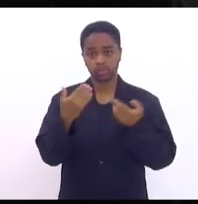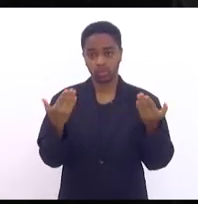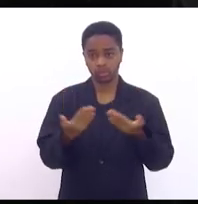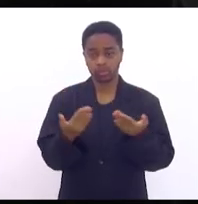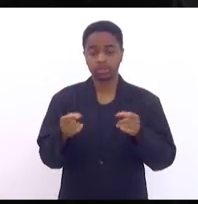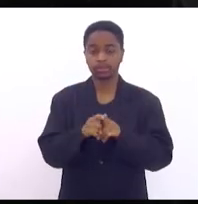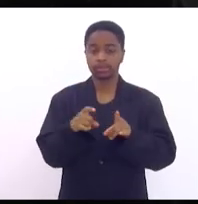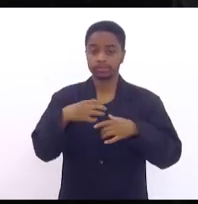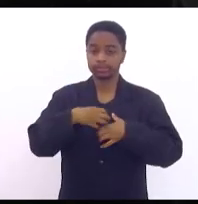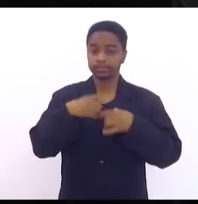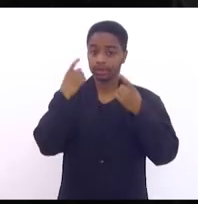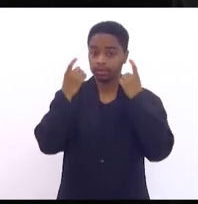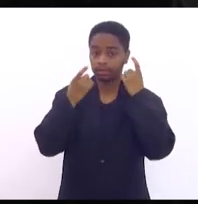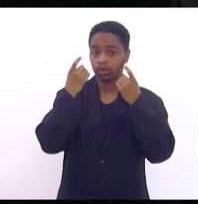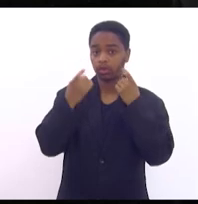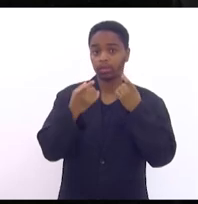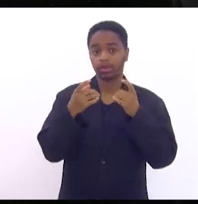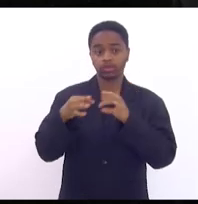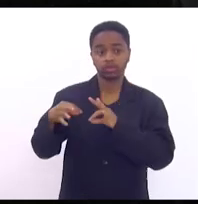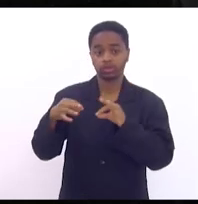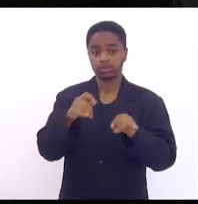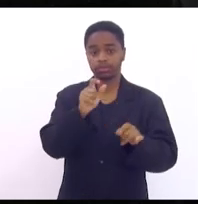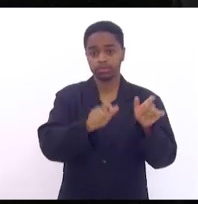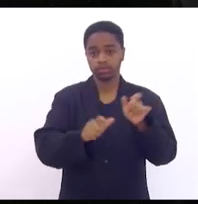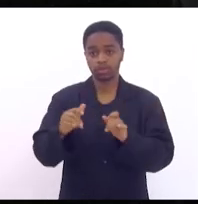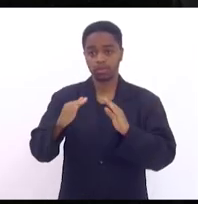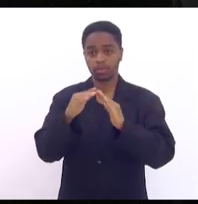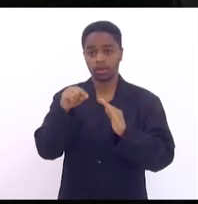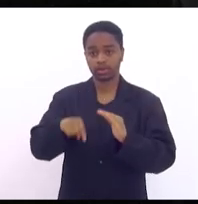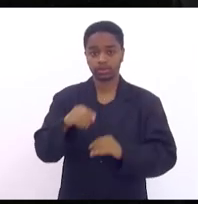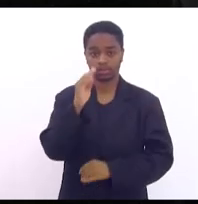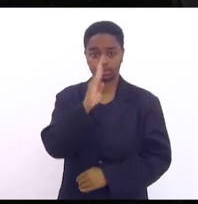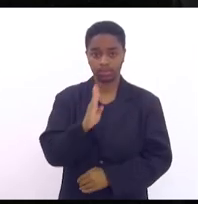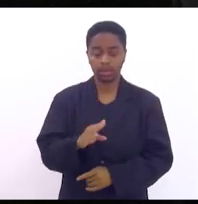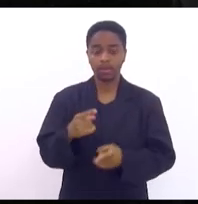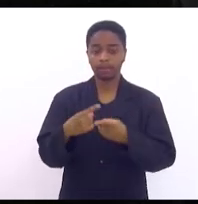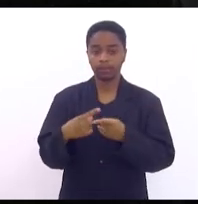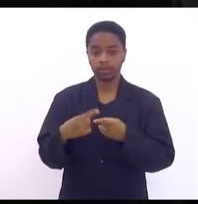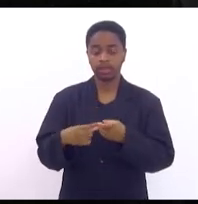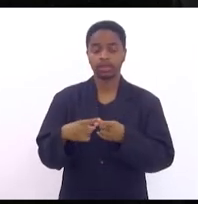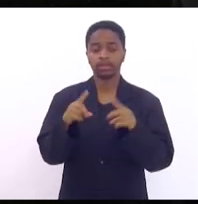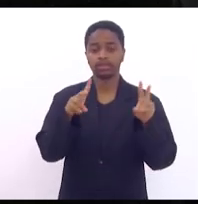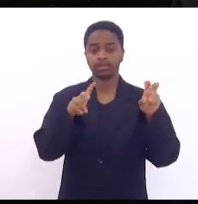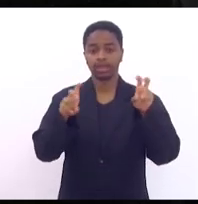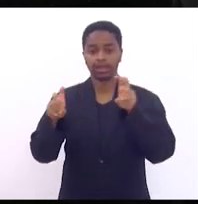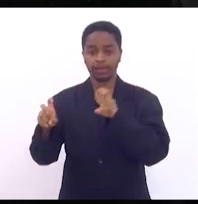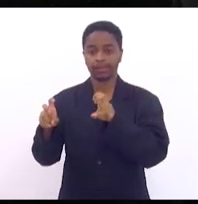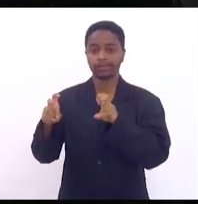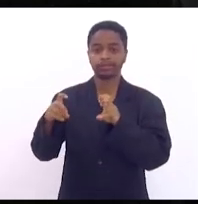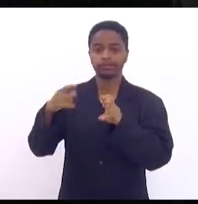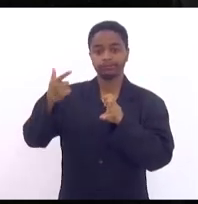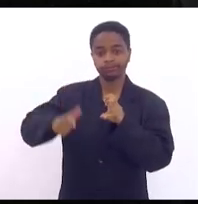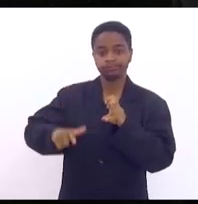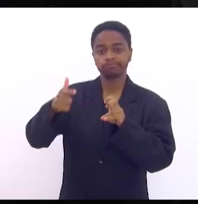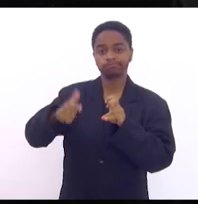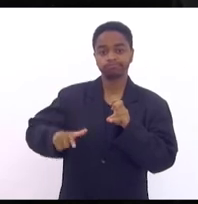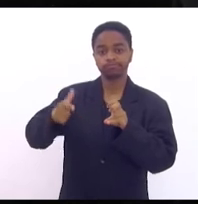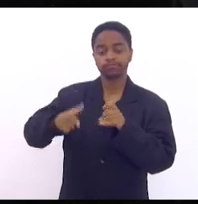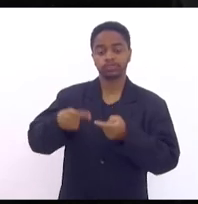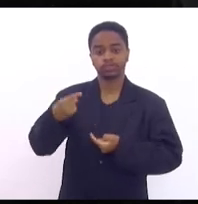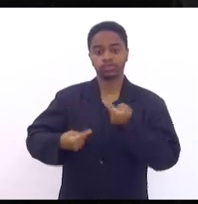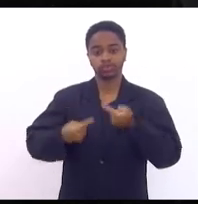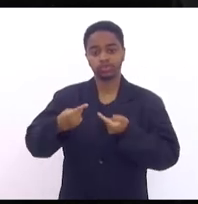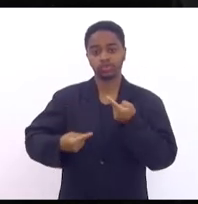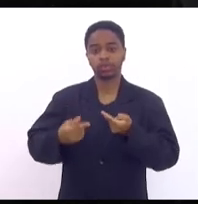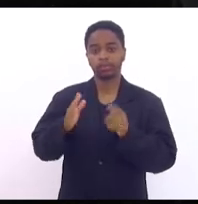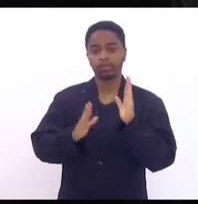que preocupa a todos os brasileiros e brasileiras. Foi tema recorrente nas últimas eleições. Especialmente na última